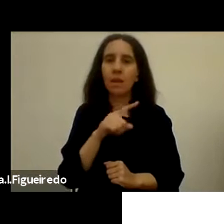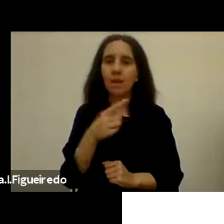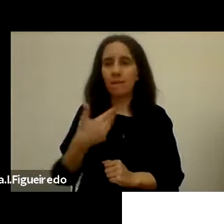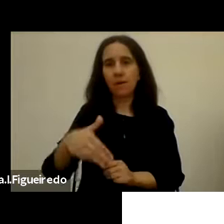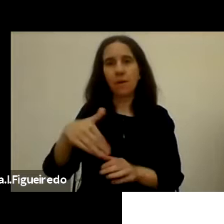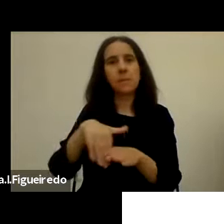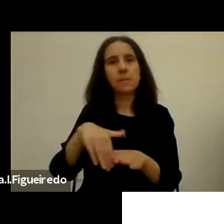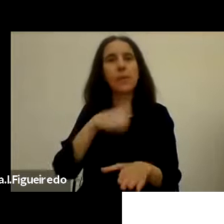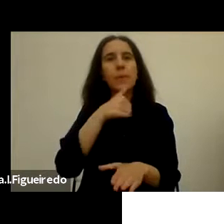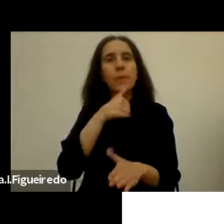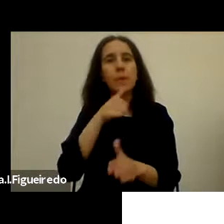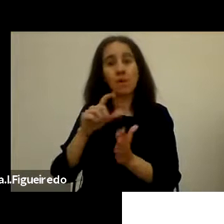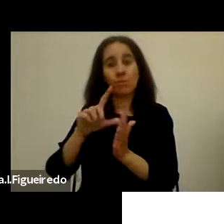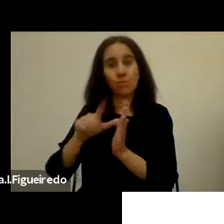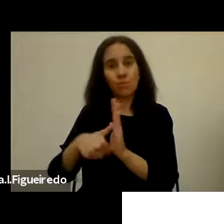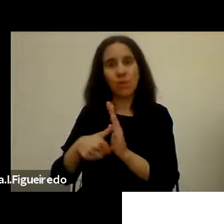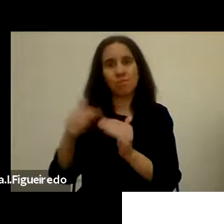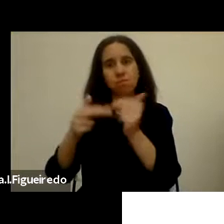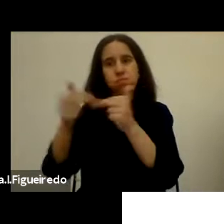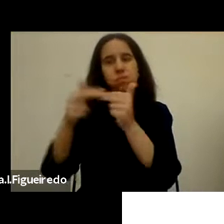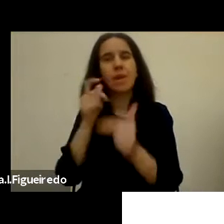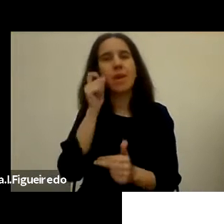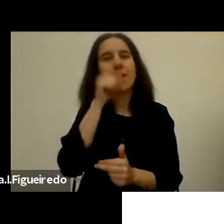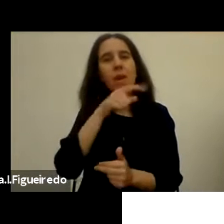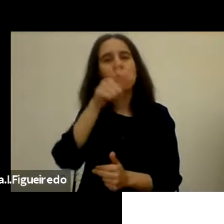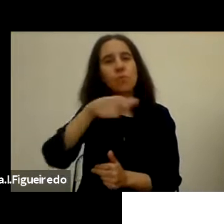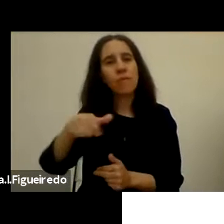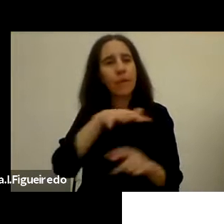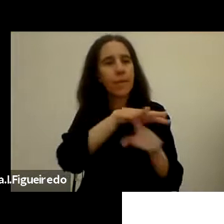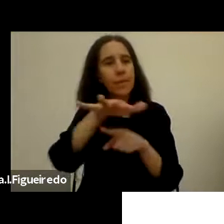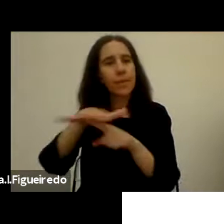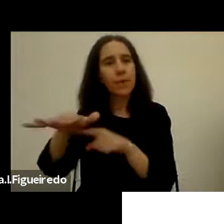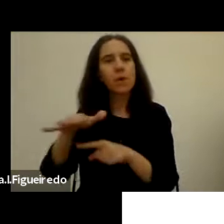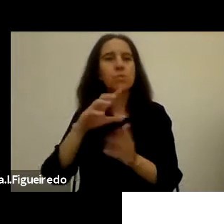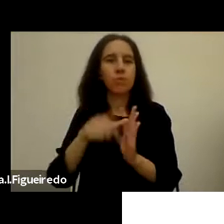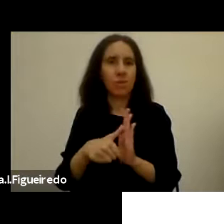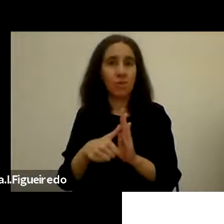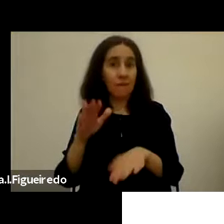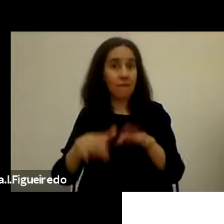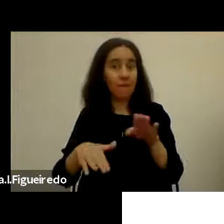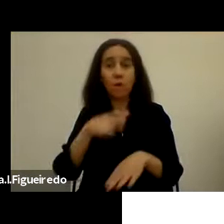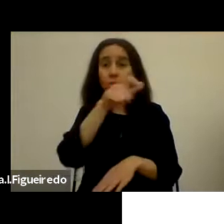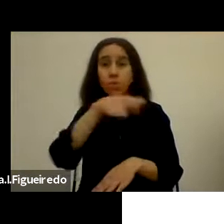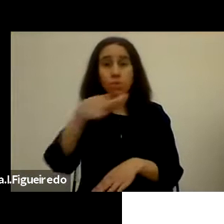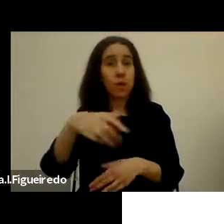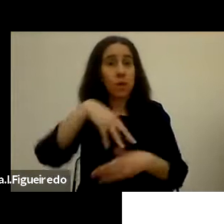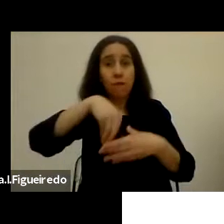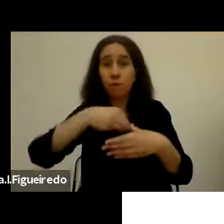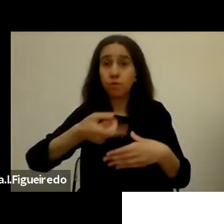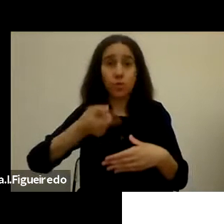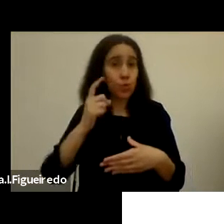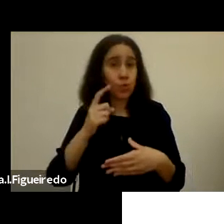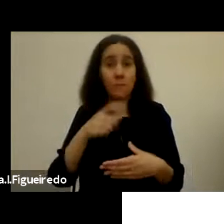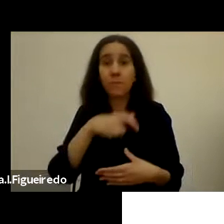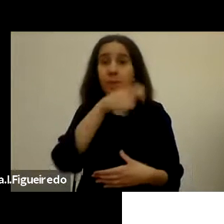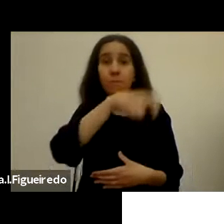na construção do projeto e quem é que serão as pessoas que vão ser impactadas pelo projeto. E às vezes são pessoas que não estão envolvidas, são pessoas